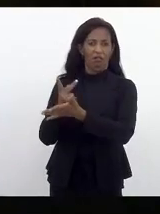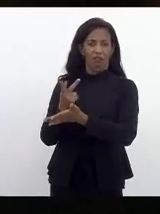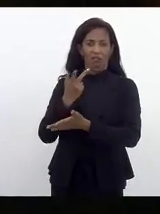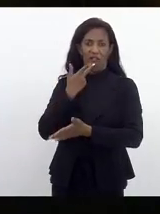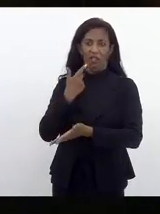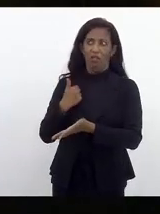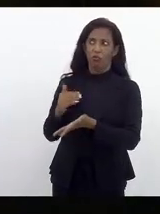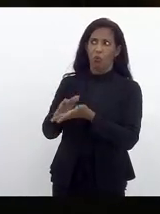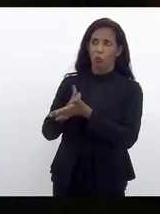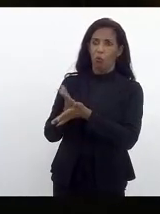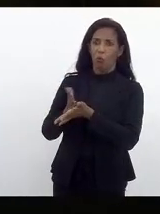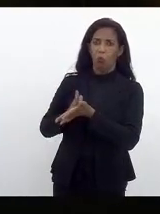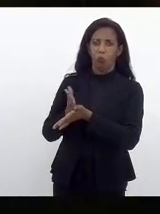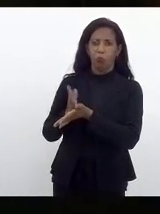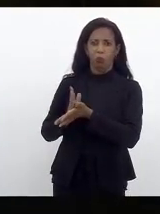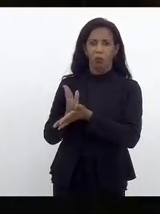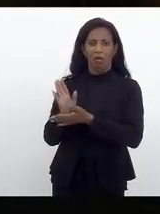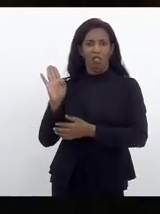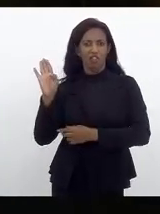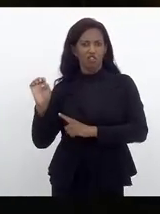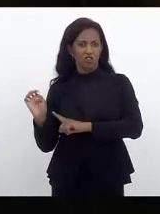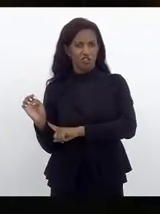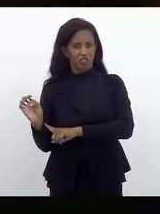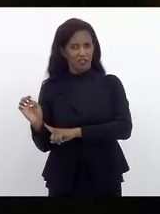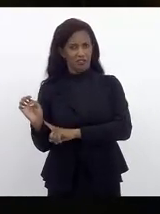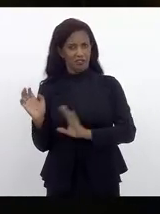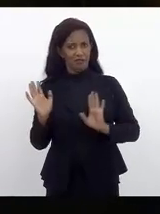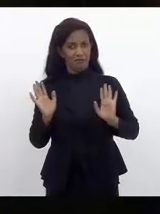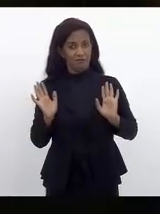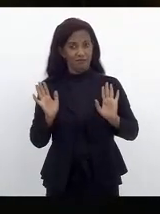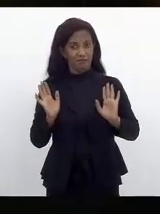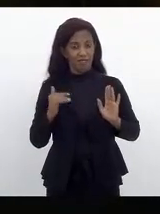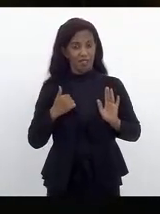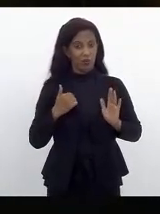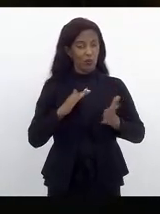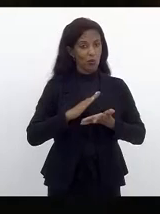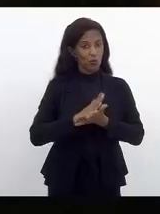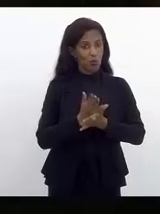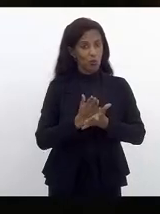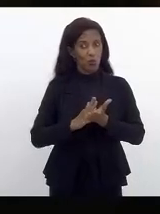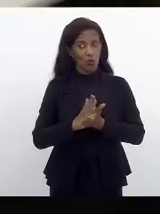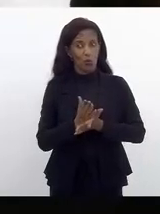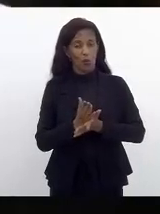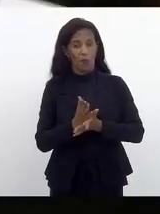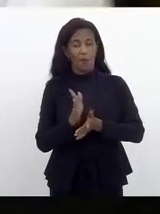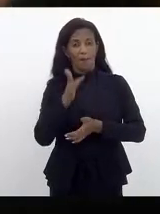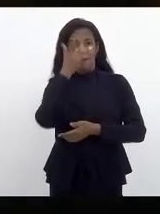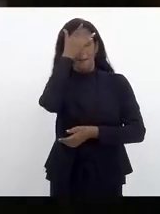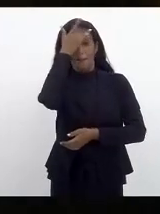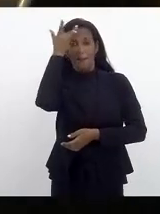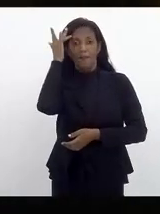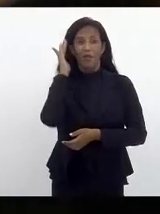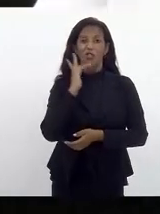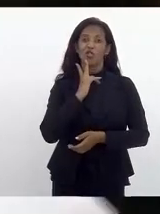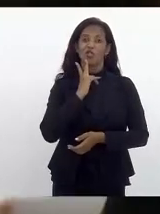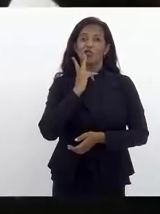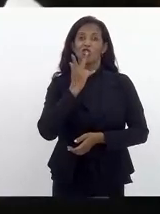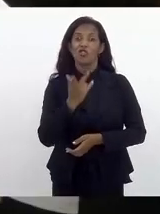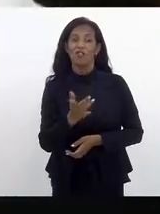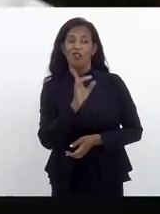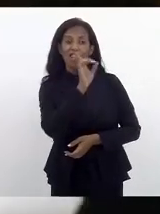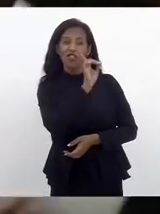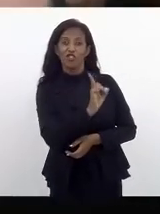eu estou incomodando a esquerda. Eu estou incomodando pessoas que se dizem de